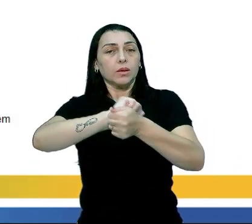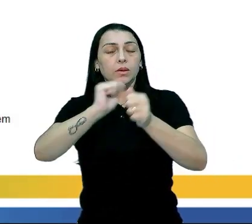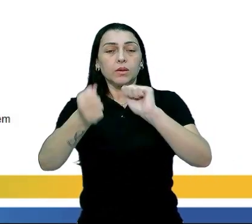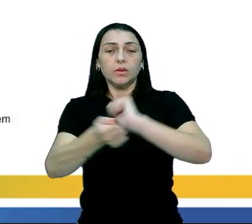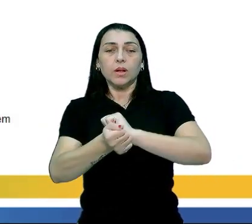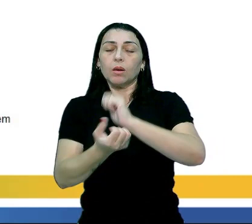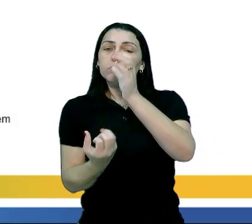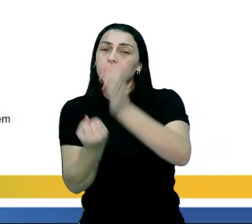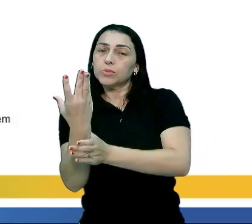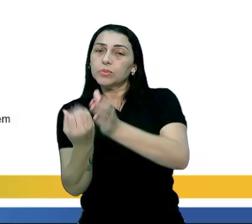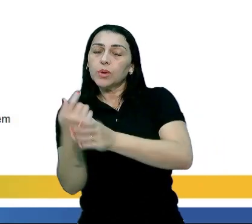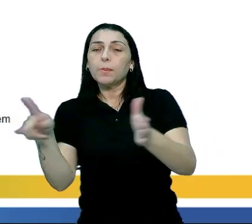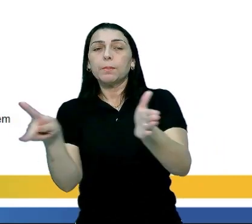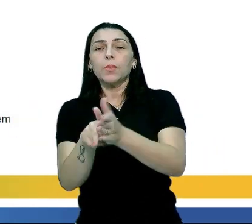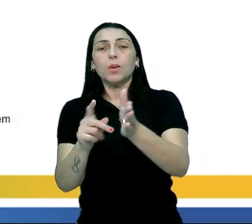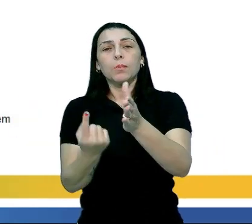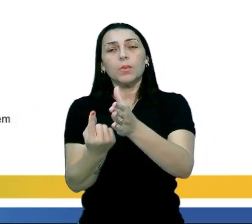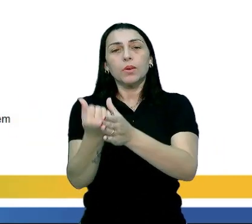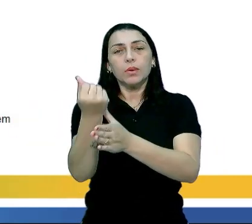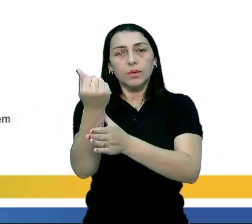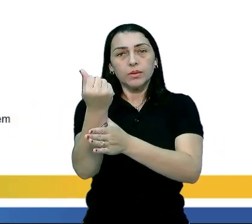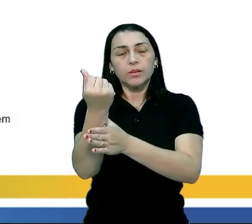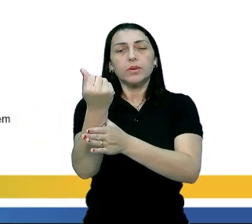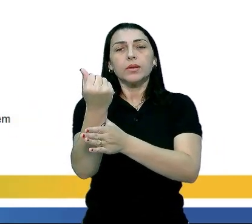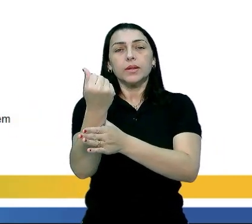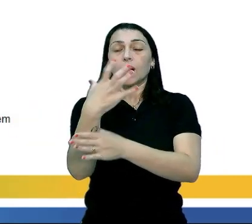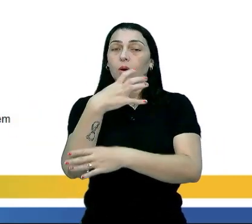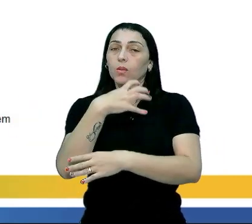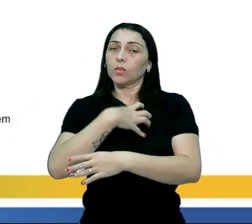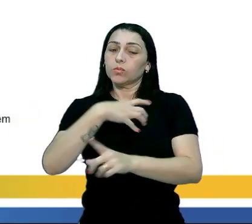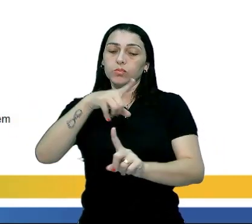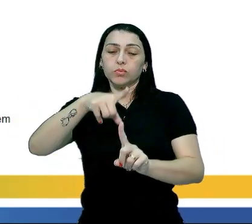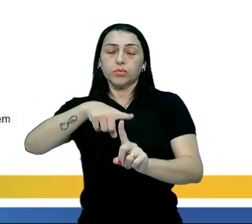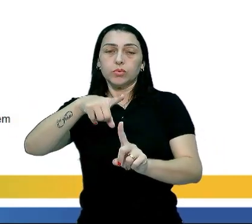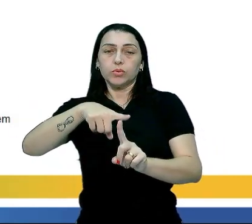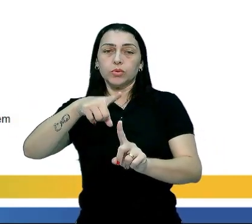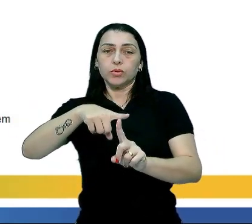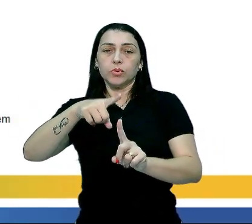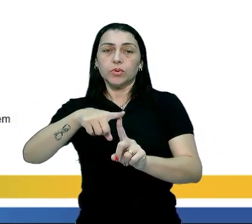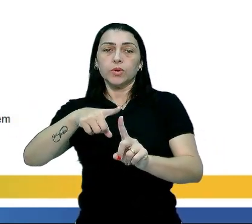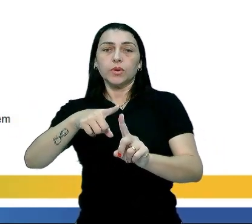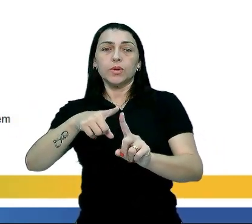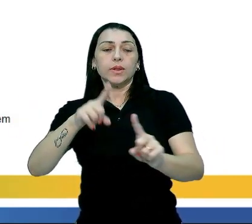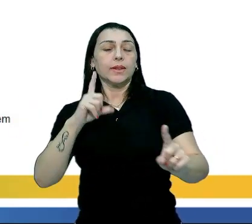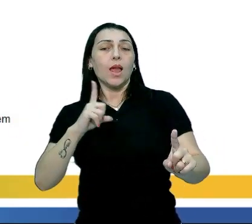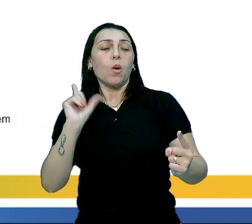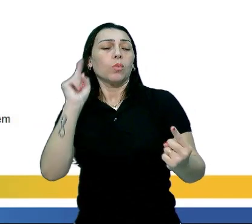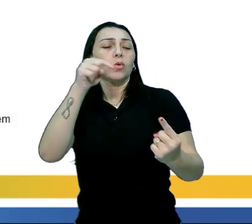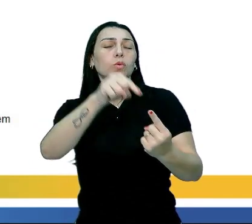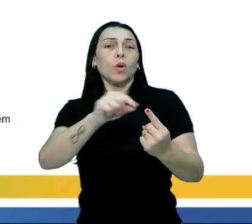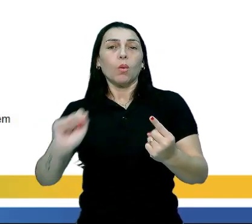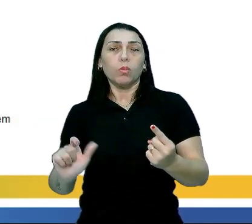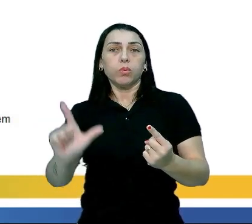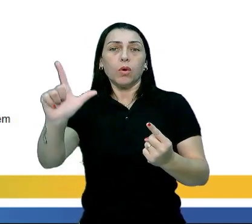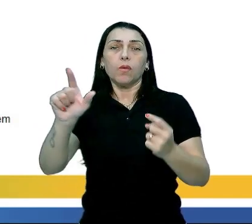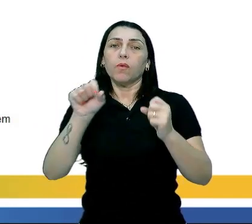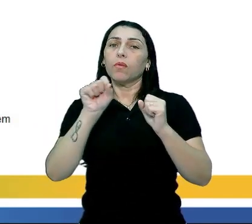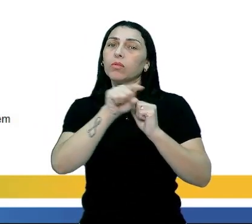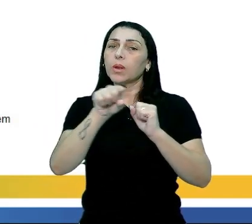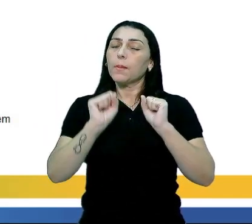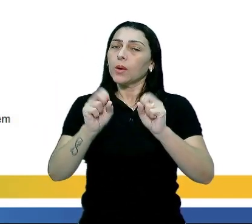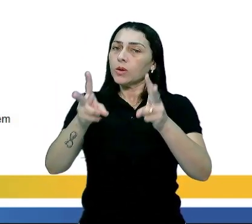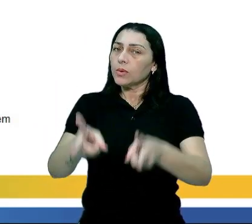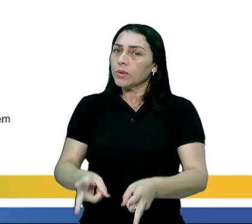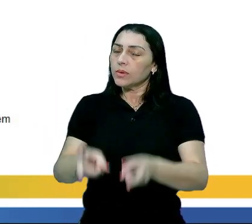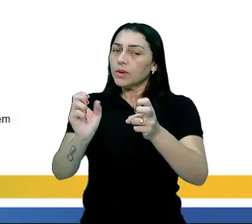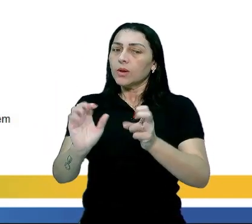ao modo de produção capitalista, que é um modo de produção que visa lucro. E vocês podem